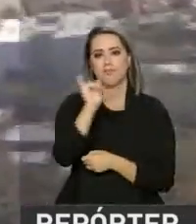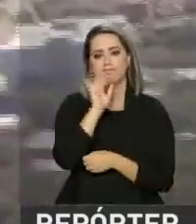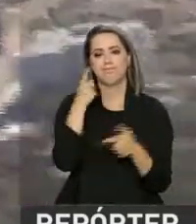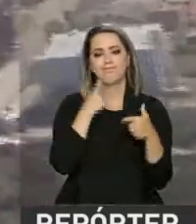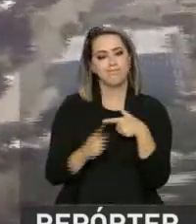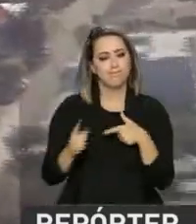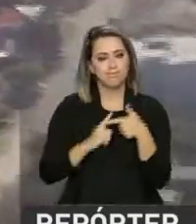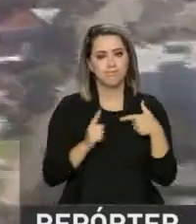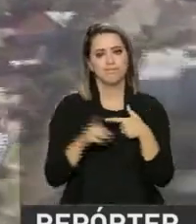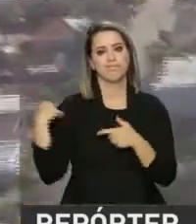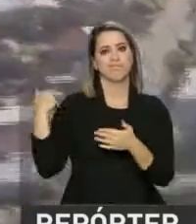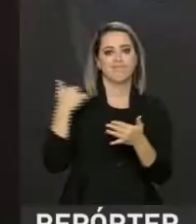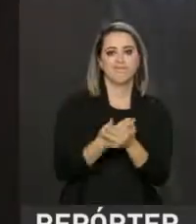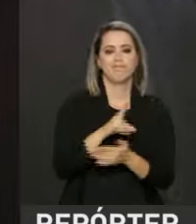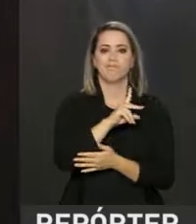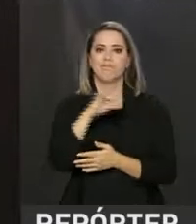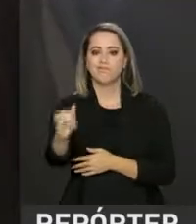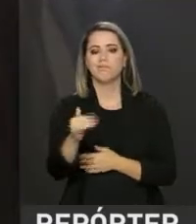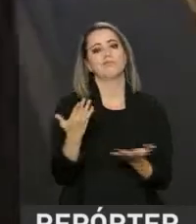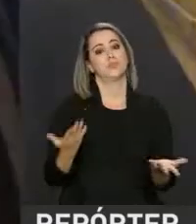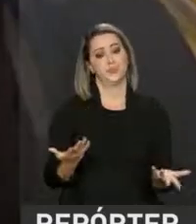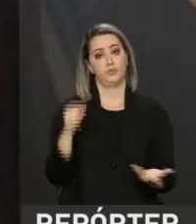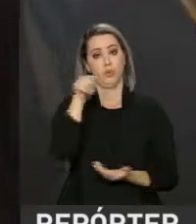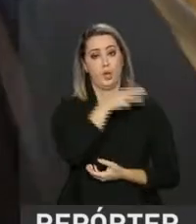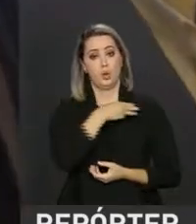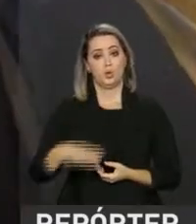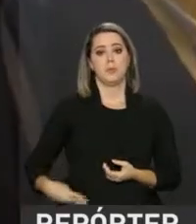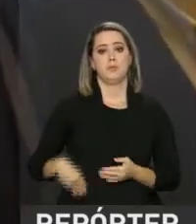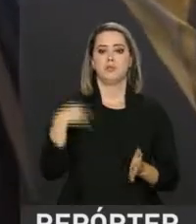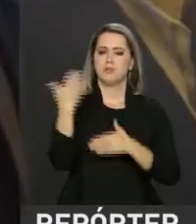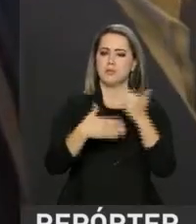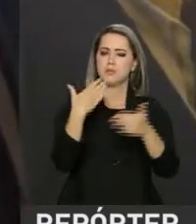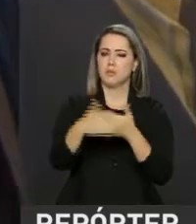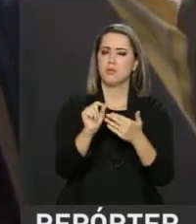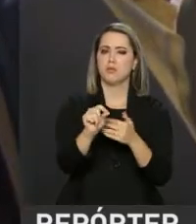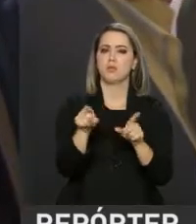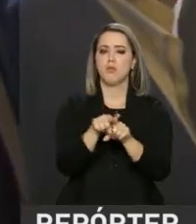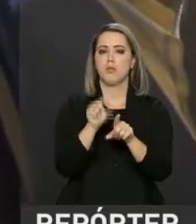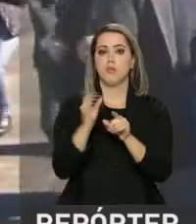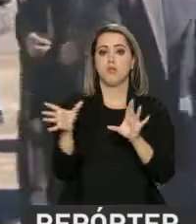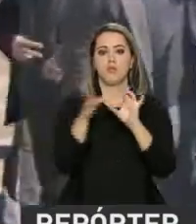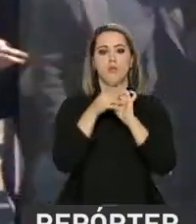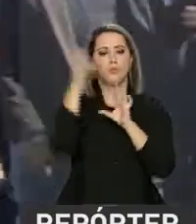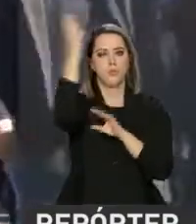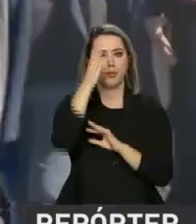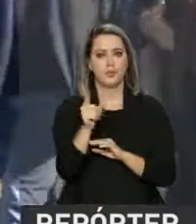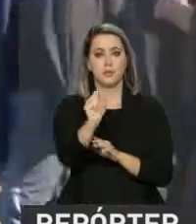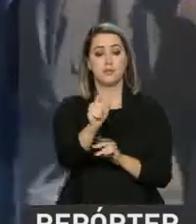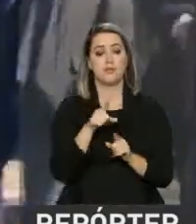tipo de dano nos últimos dias os ministros do desenvolvimento social e agrário e da integração nacional